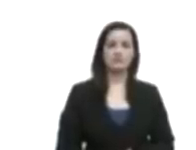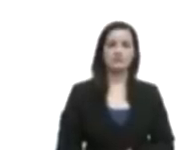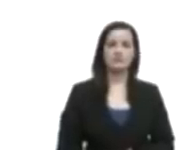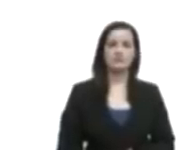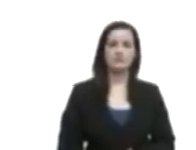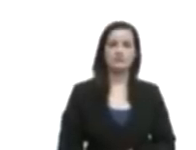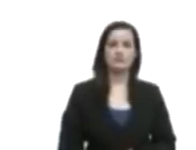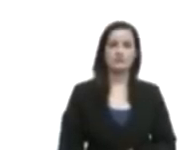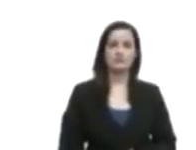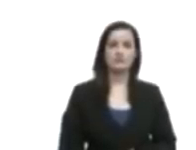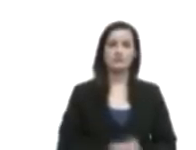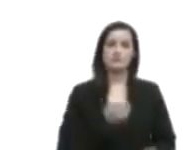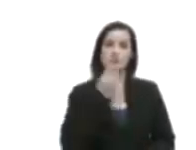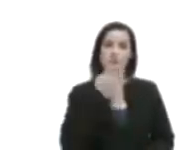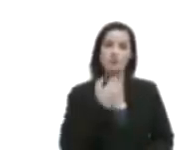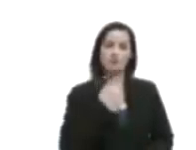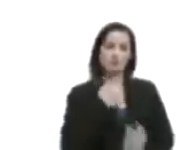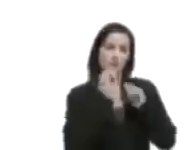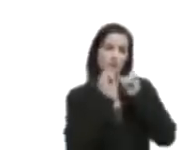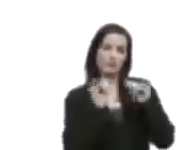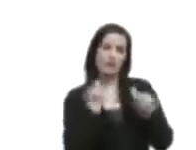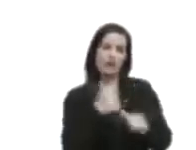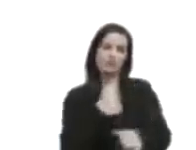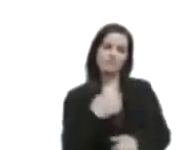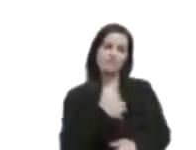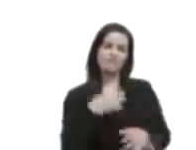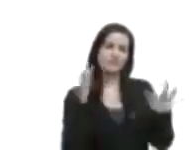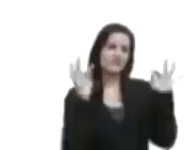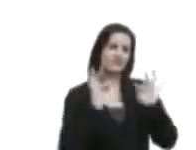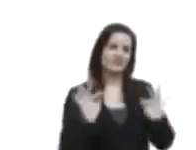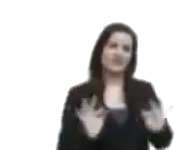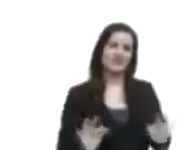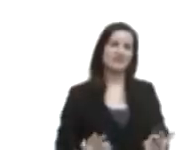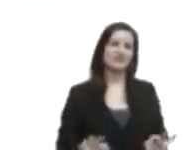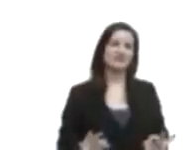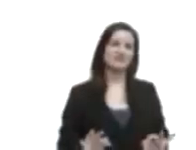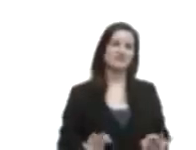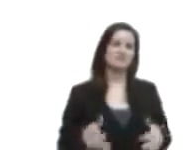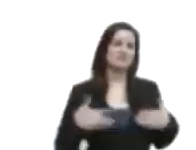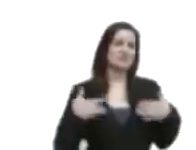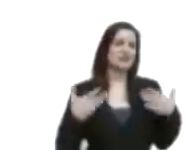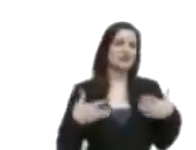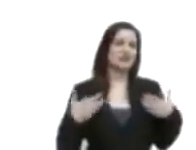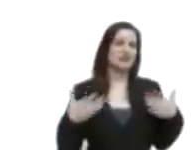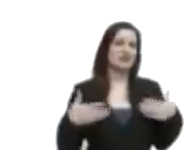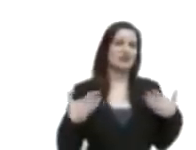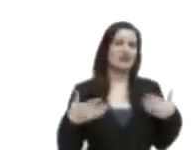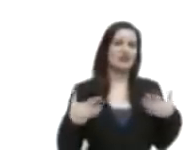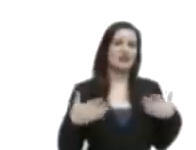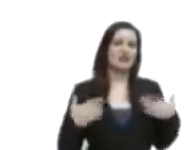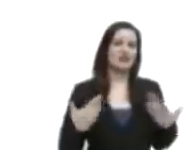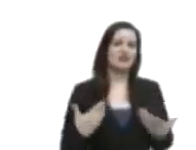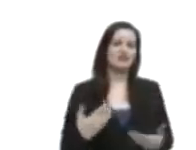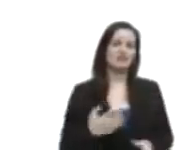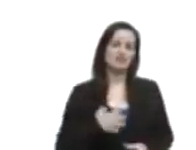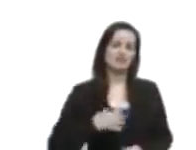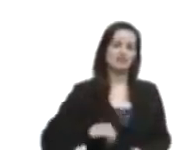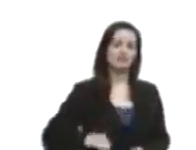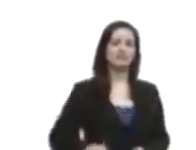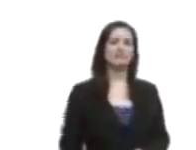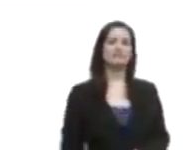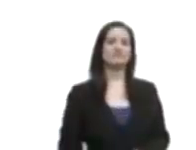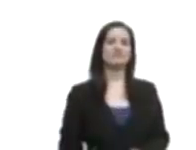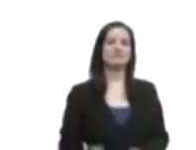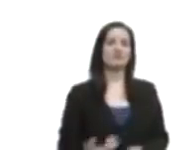Quero dizer que para mim é uma honra e uma alegria e um privilégio estar aqui com vocês, podendo compartilhar